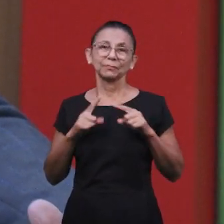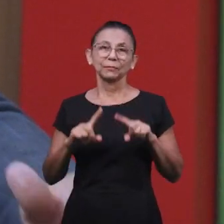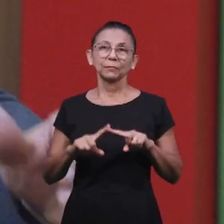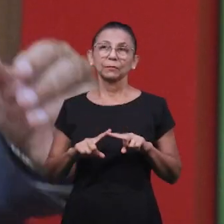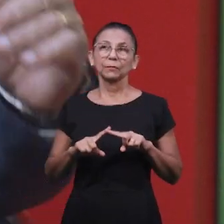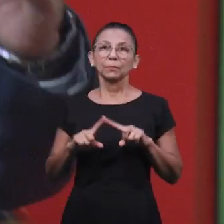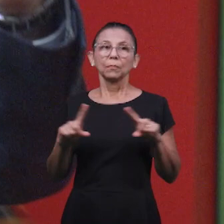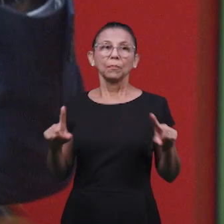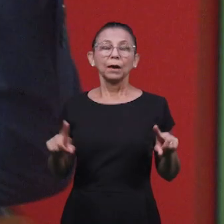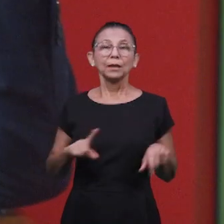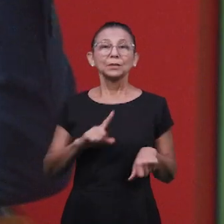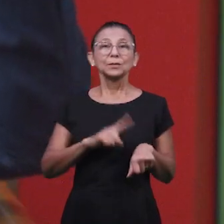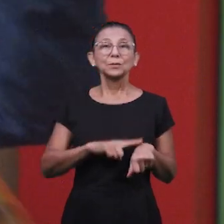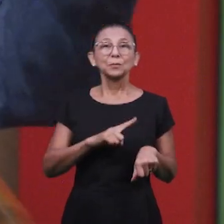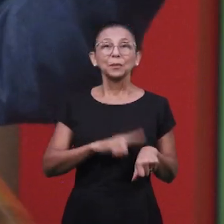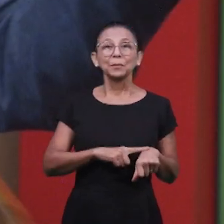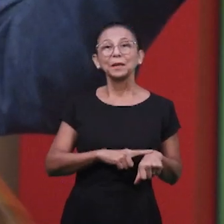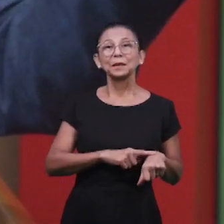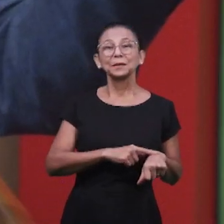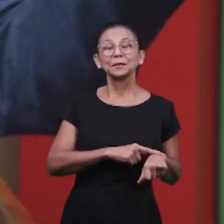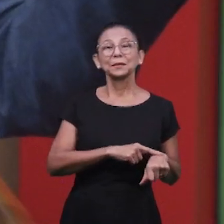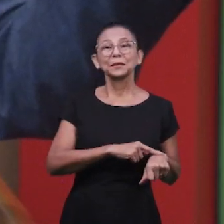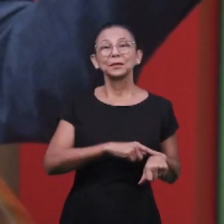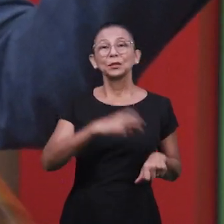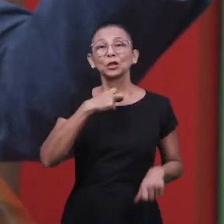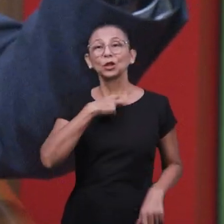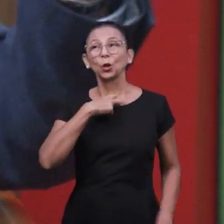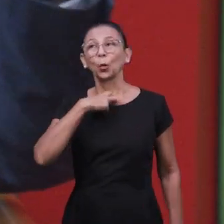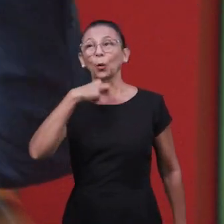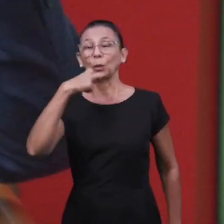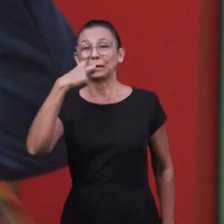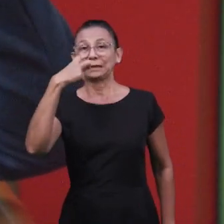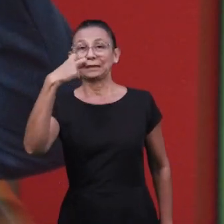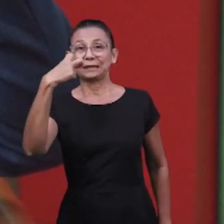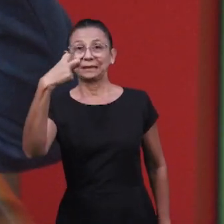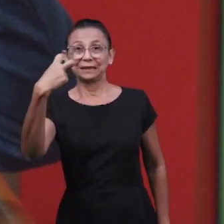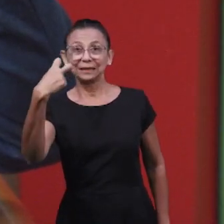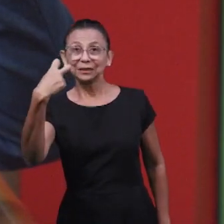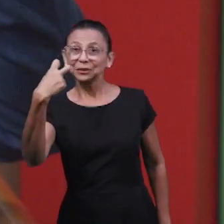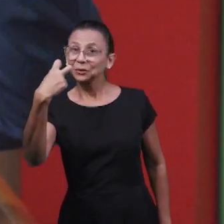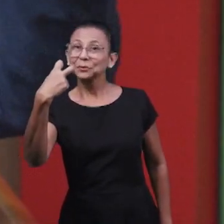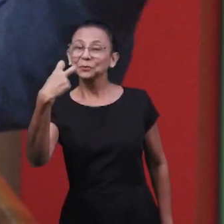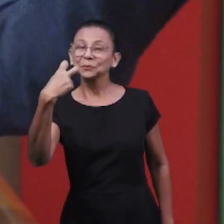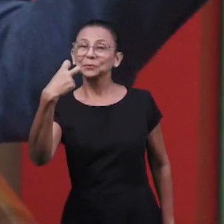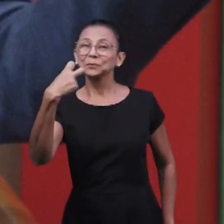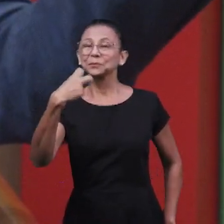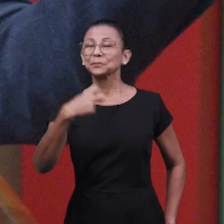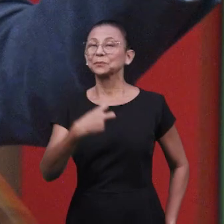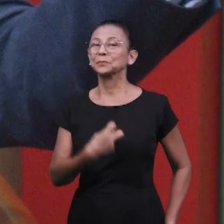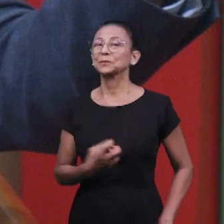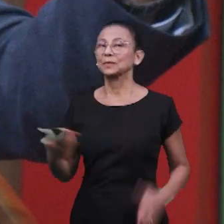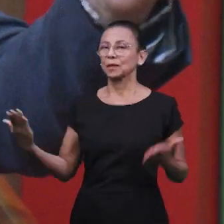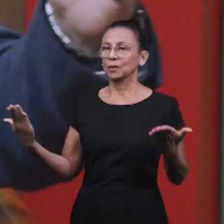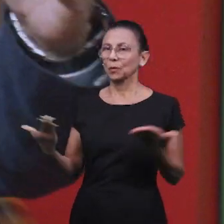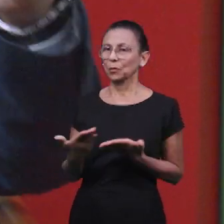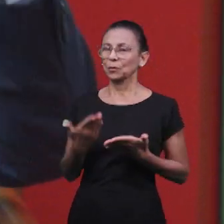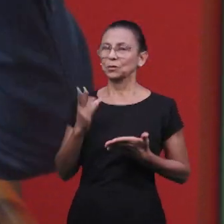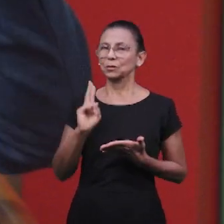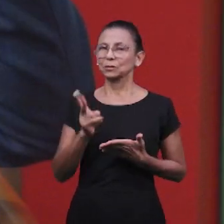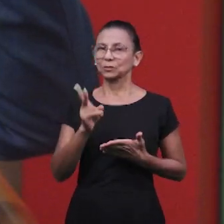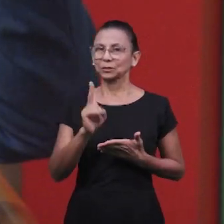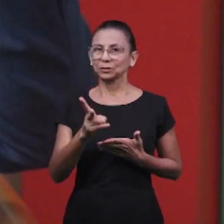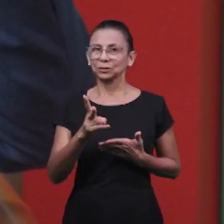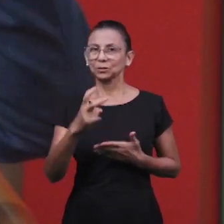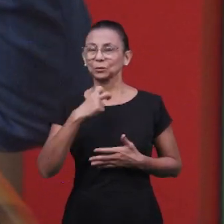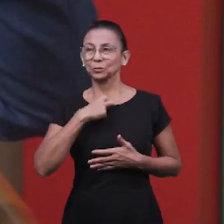mas através do grito, e esse grito está ecoando hoje também, é o grito,